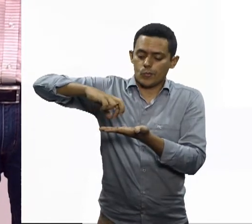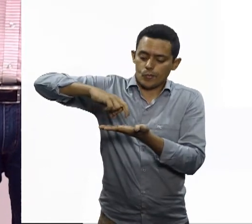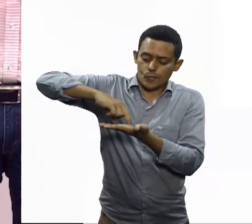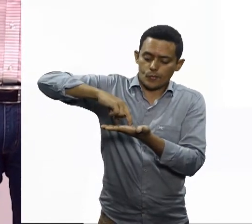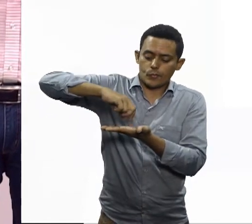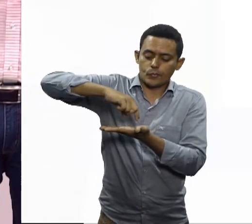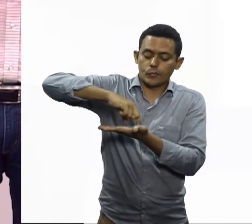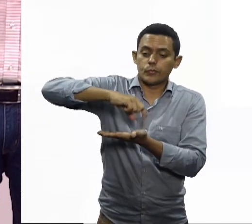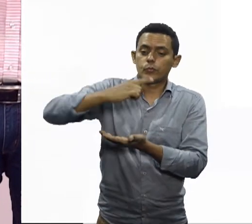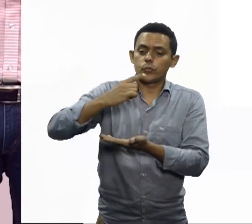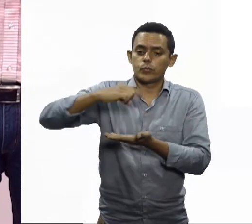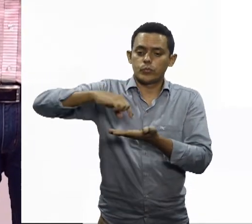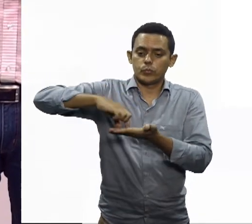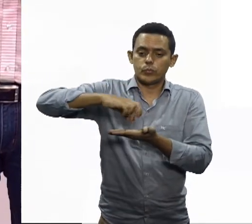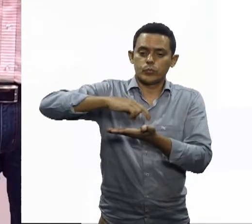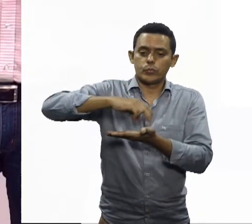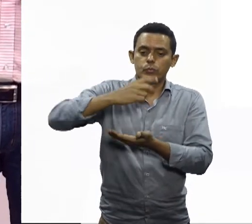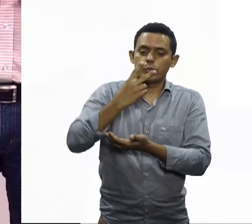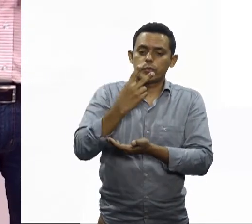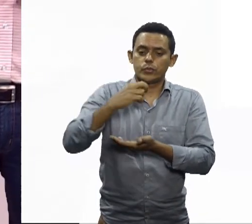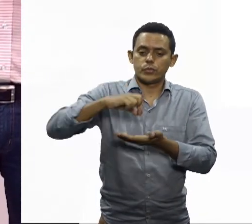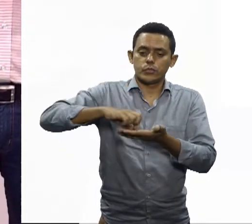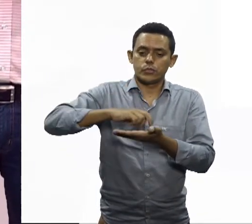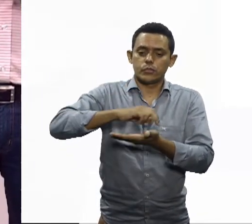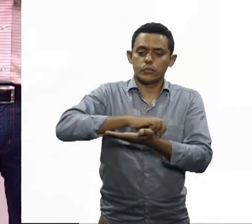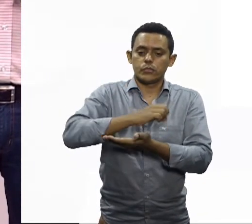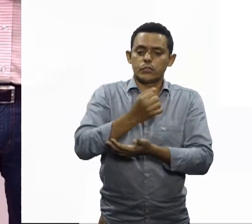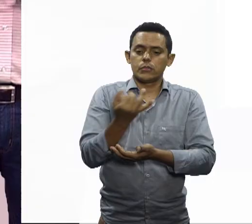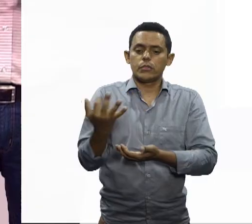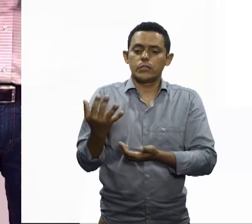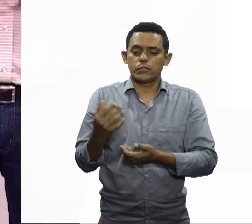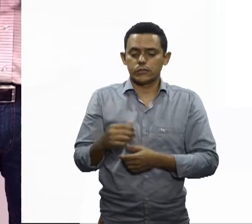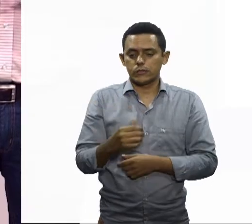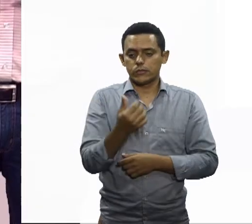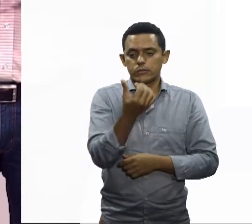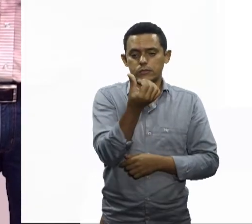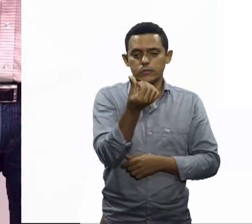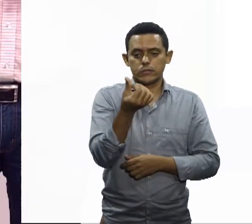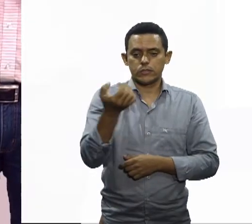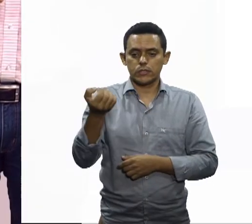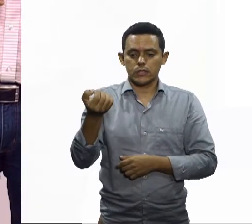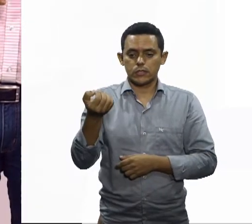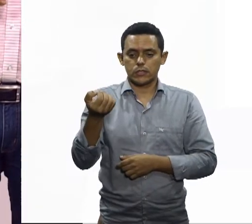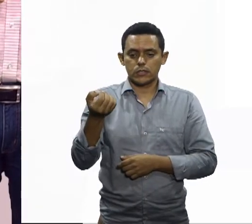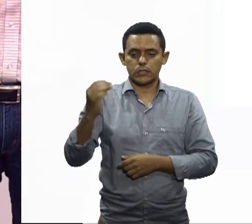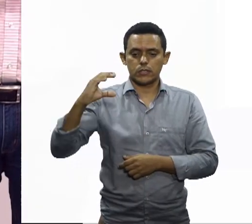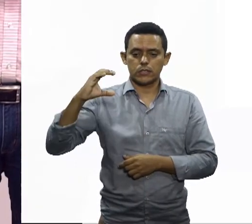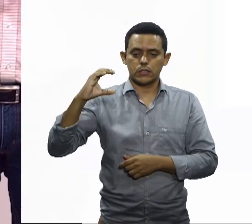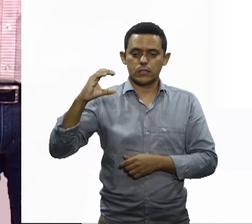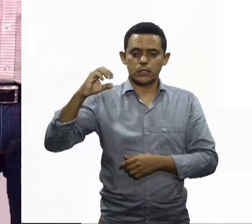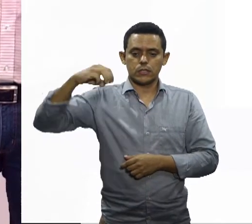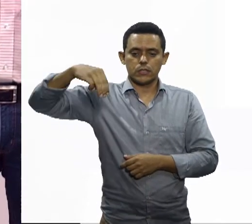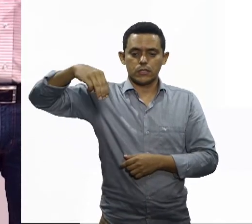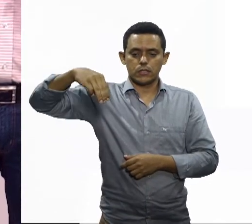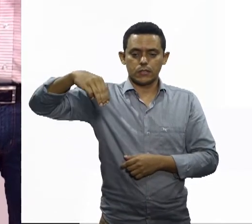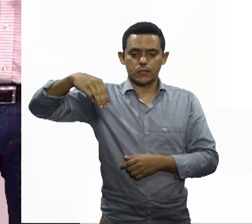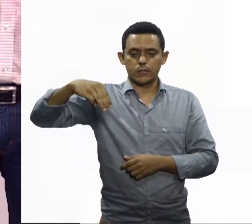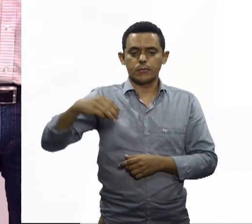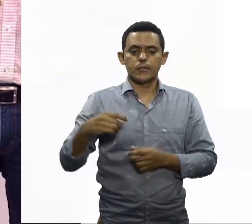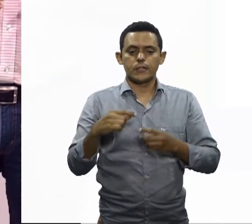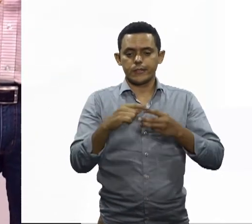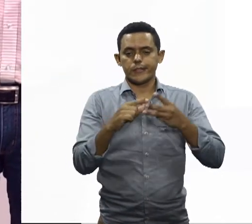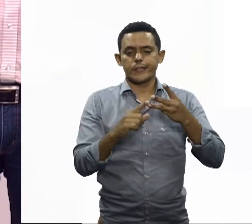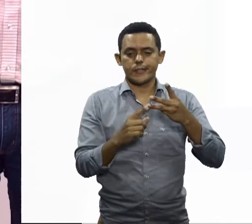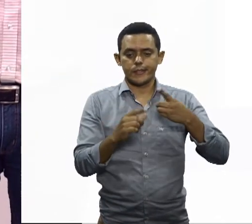fazer. É que a menina, os passos da menina é de 60 centímetros. Então, nós temos metro, temos centímetros e